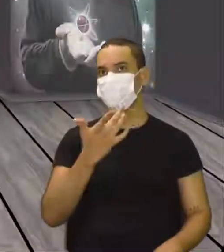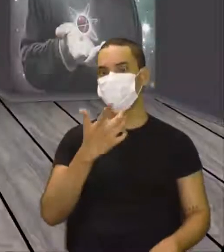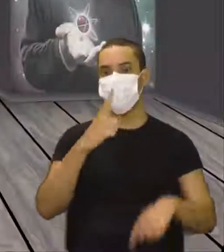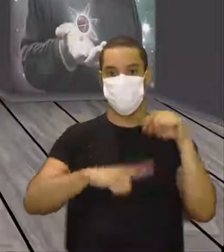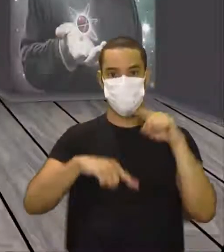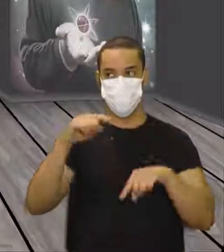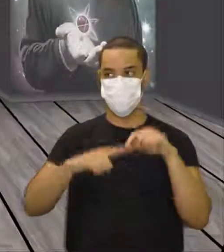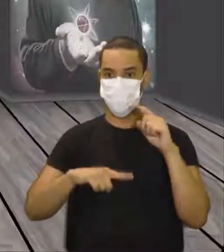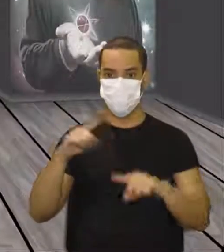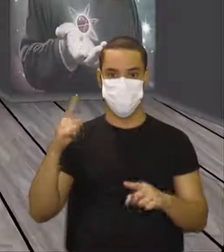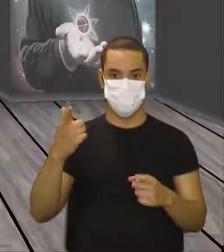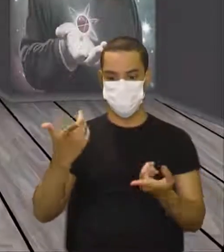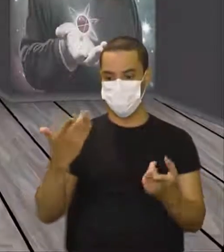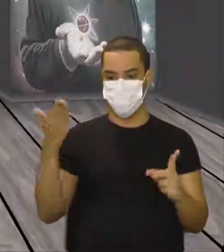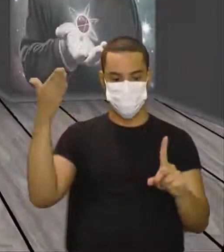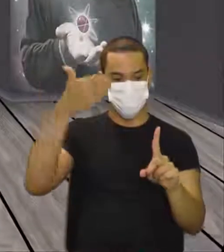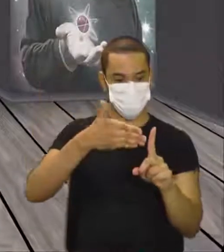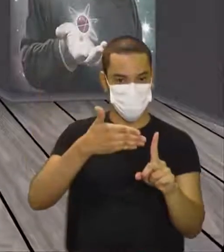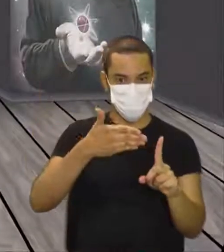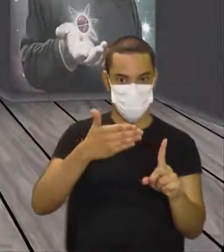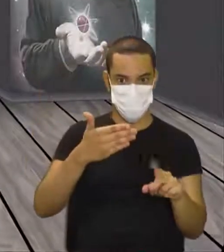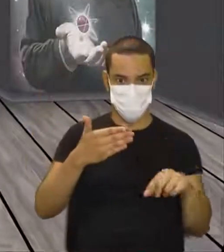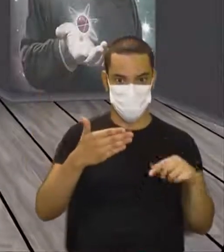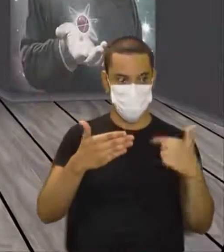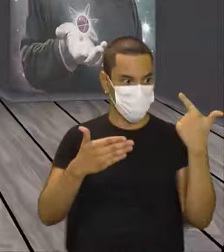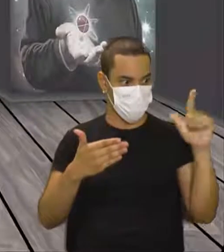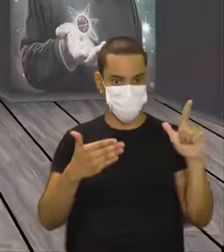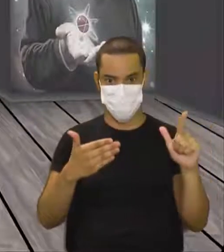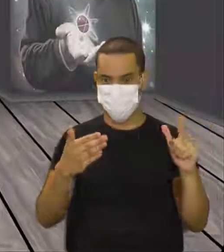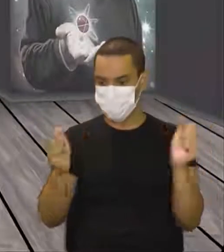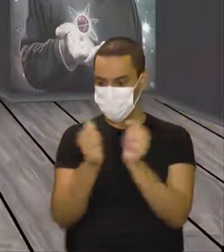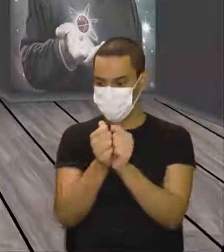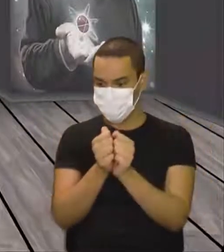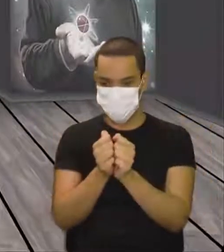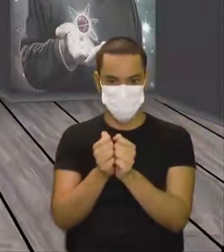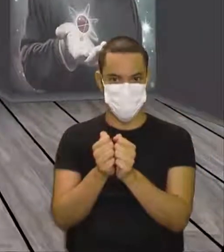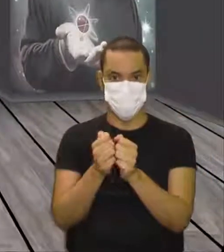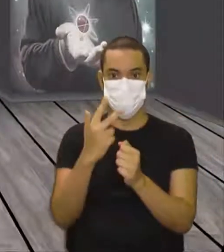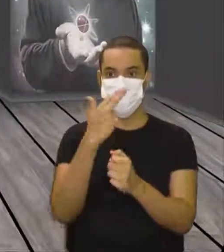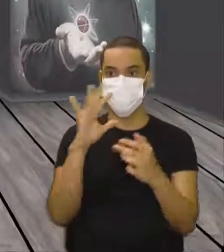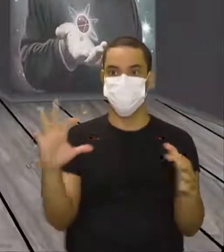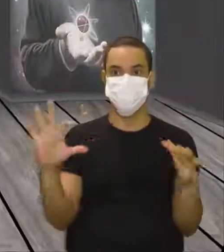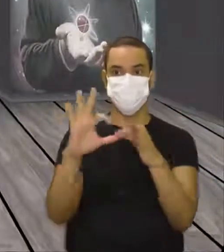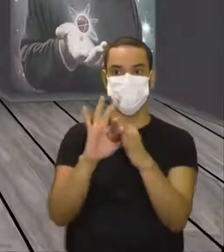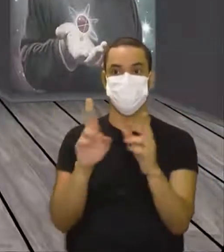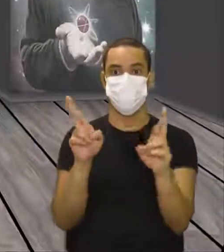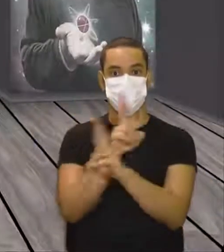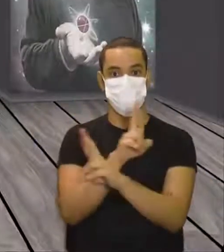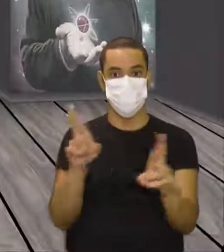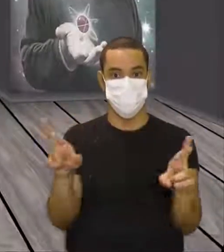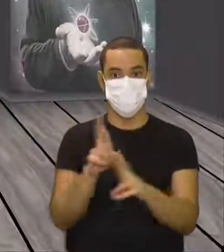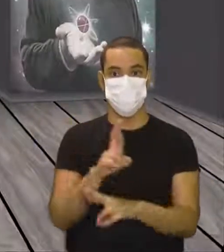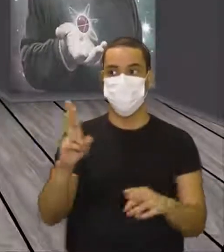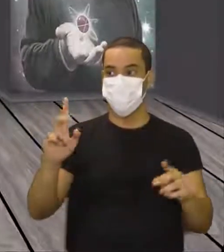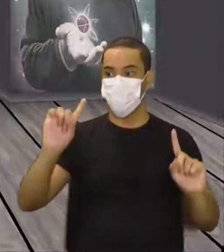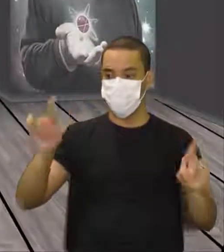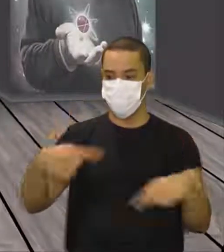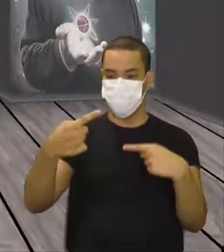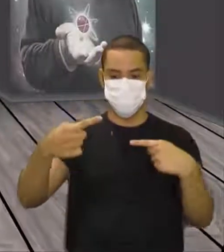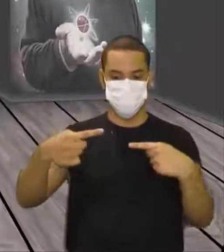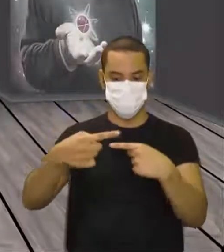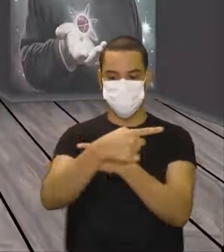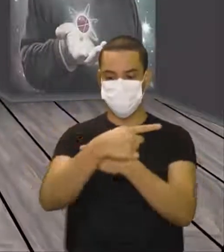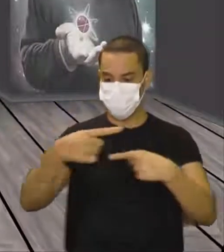uma direção, aí você pode pensar, tem outro objeto se movendo? Você está relacionando os dois. Se ele está se movendo ao contrário, você